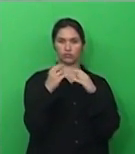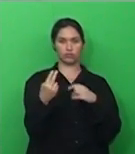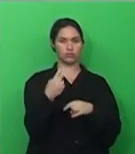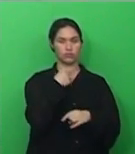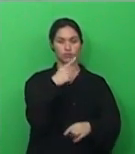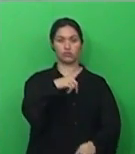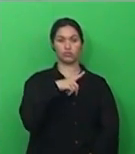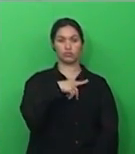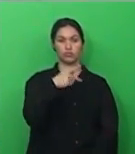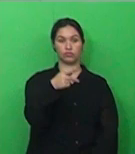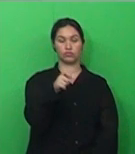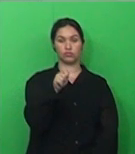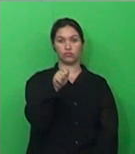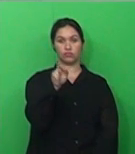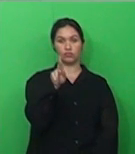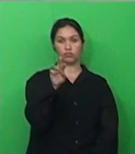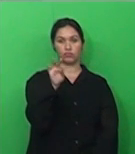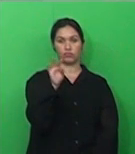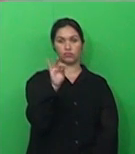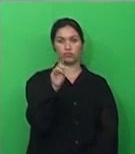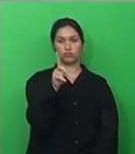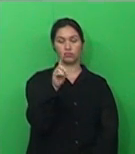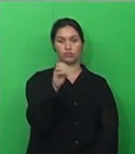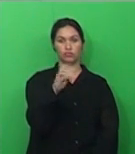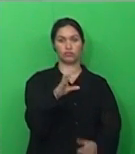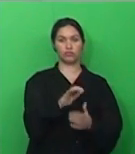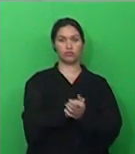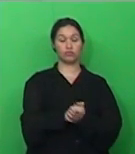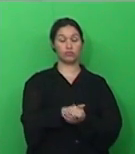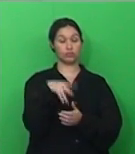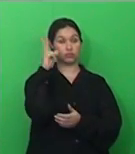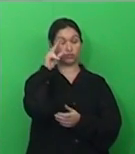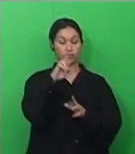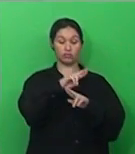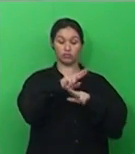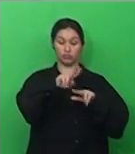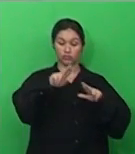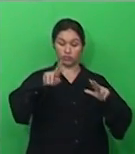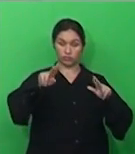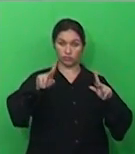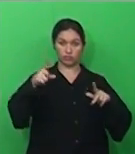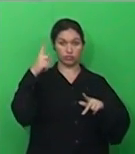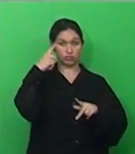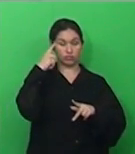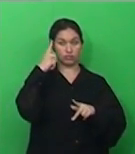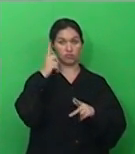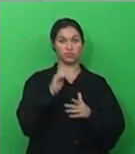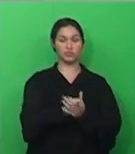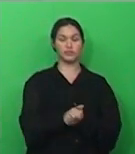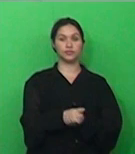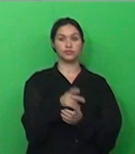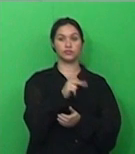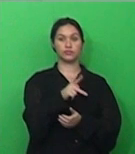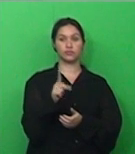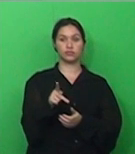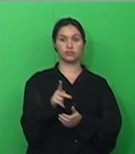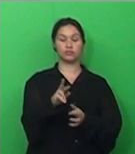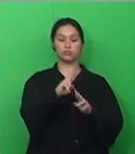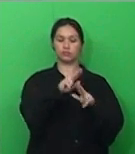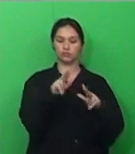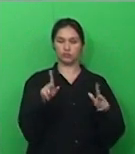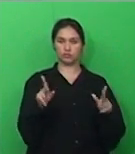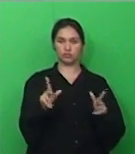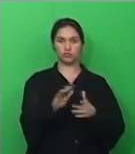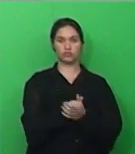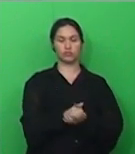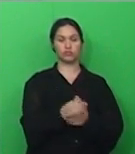nesse momento, sendo que a pluralidade de ideias, de opiniões, inclusive dos próprios professores, são divergentes. Nem